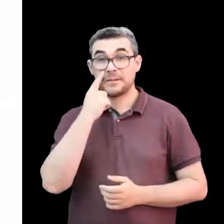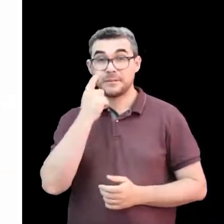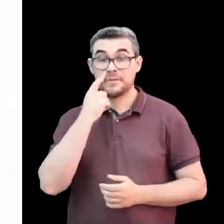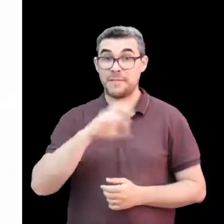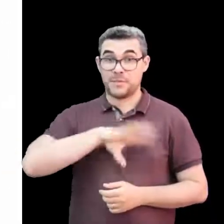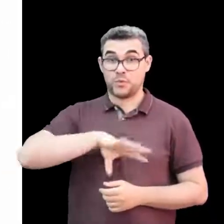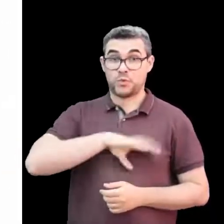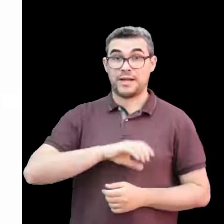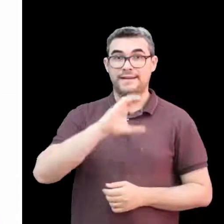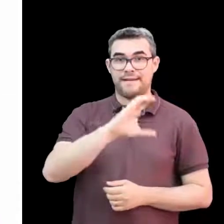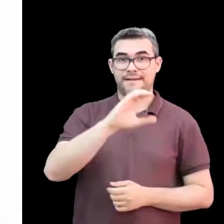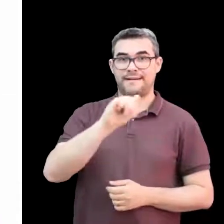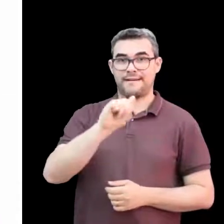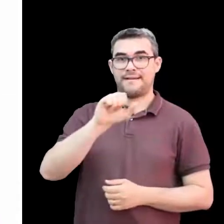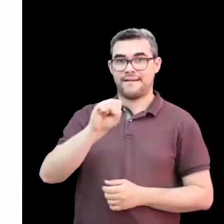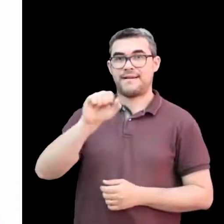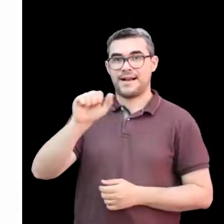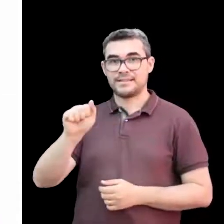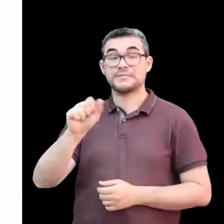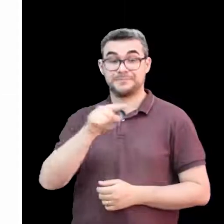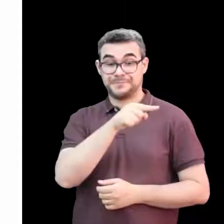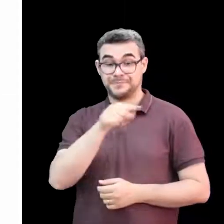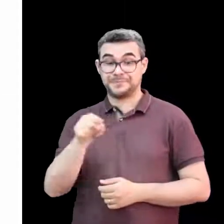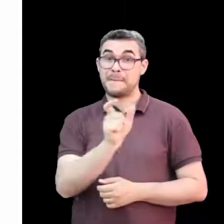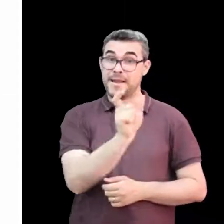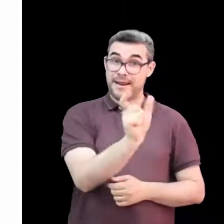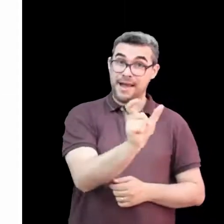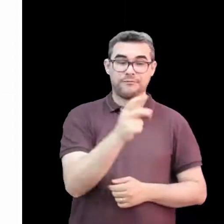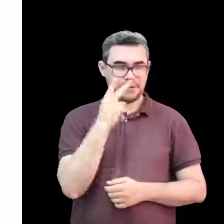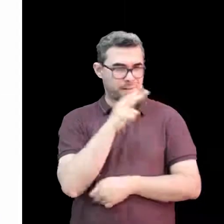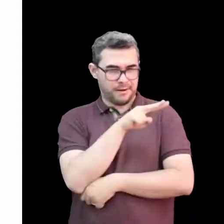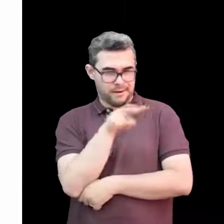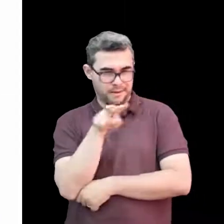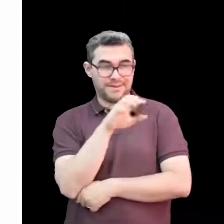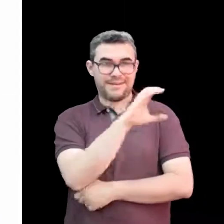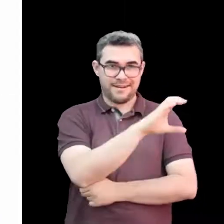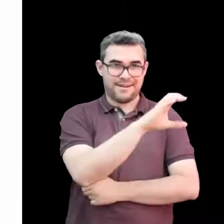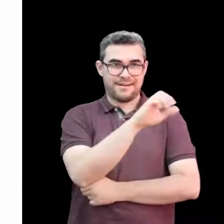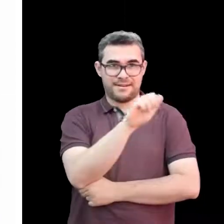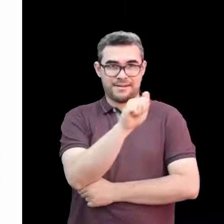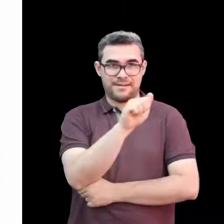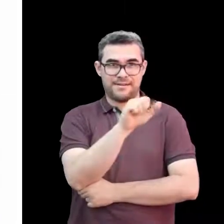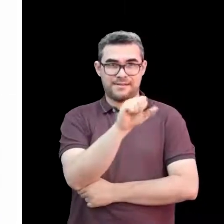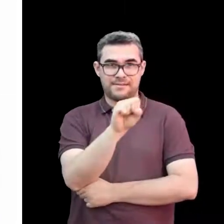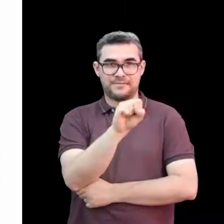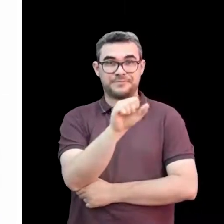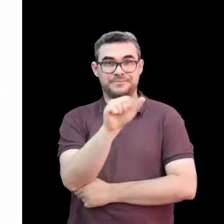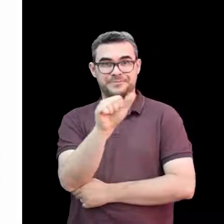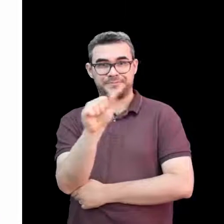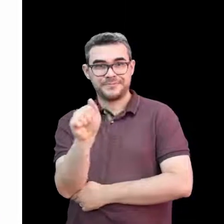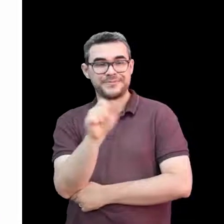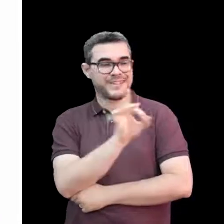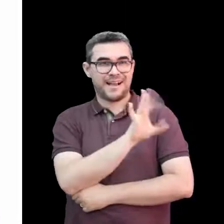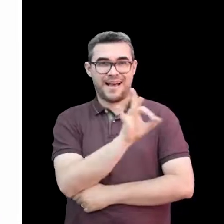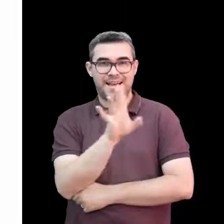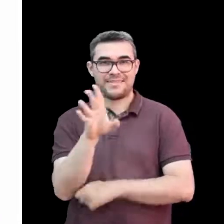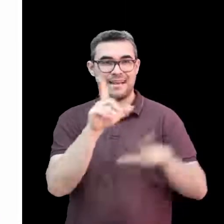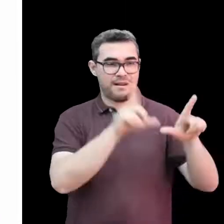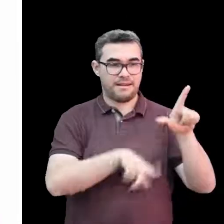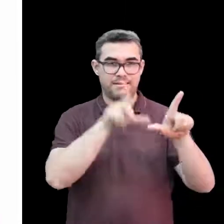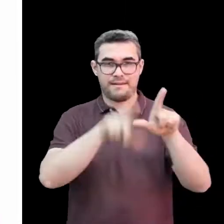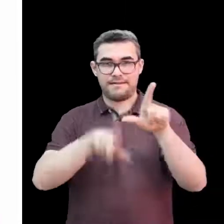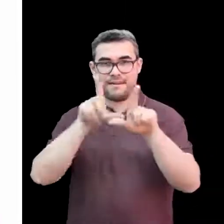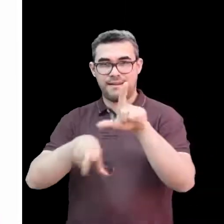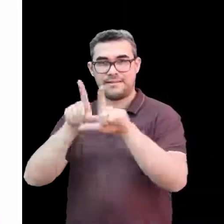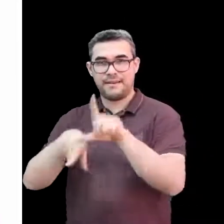Pegue o signo casa, por exemplo. Quando você ouve ou lê o significante casa, se